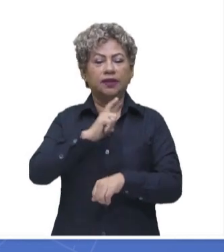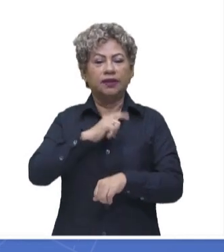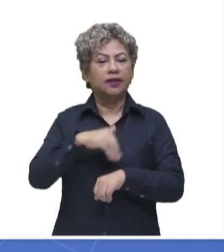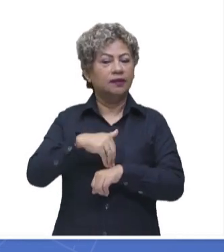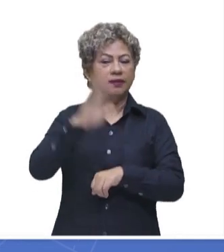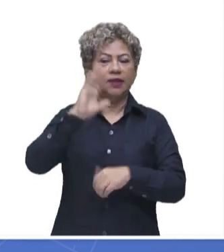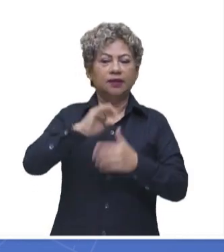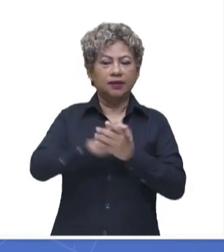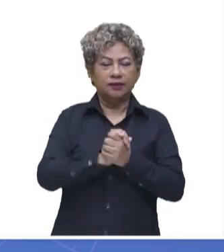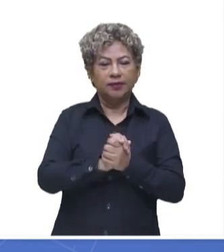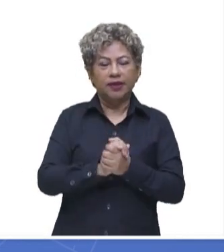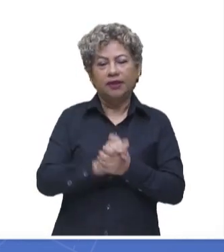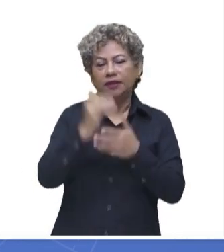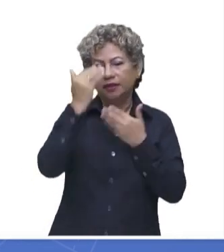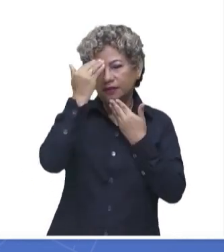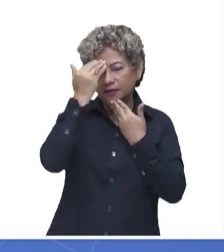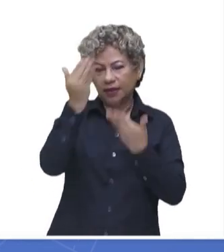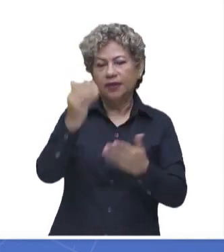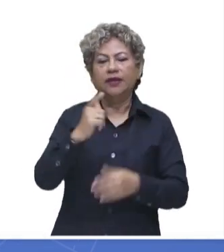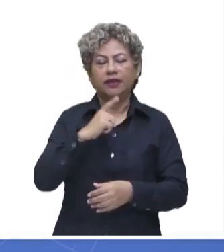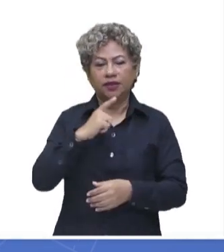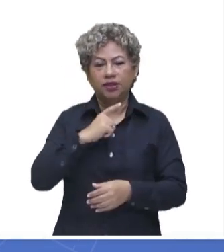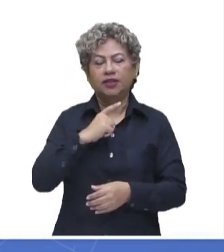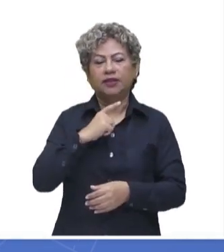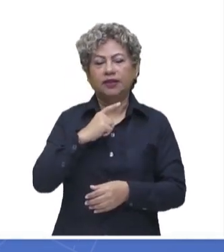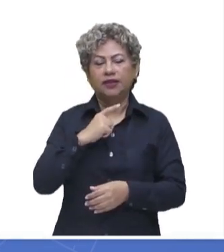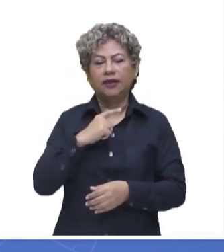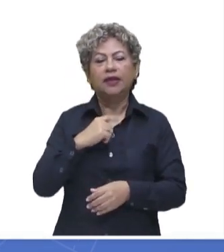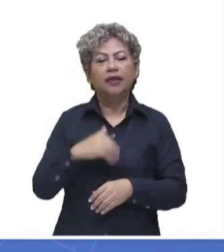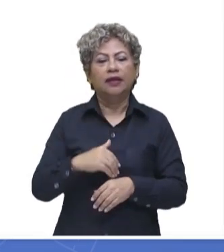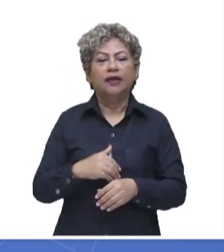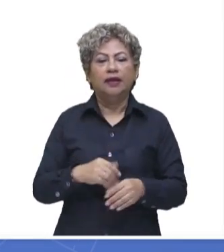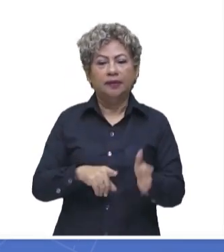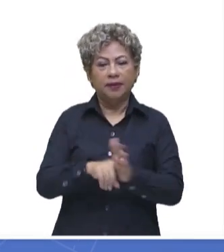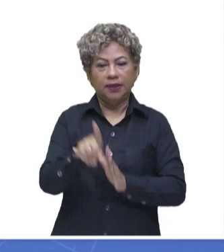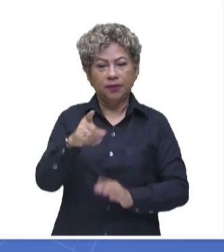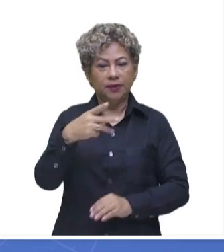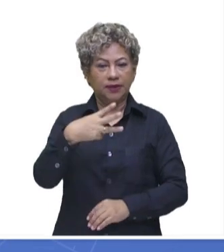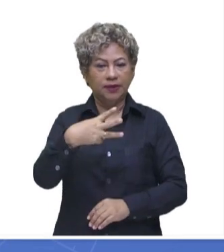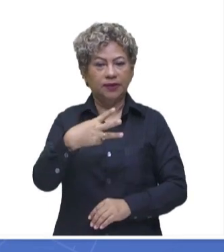pela participação, ainda temos mais questão. Acompanhe agora a questão de número 3.